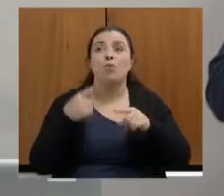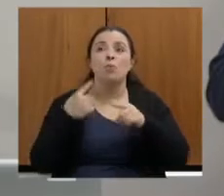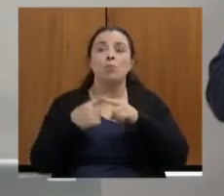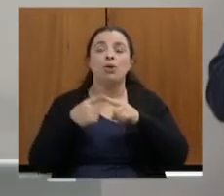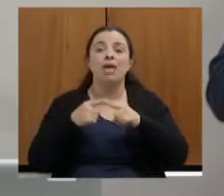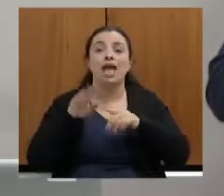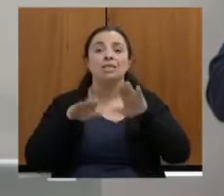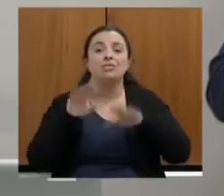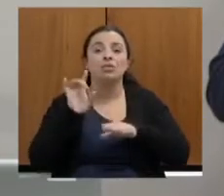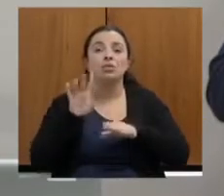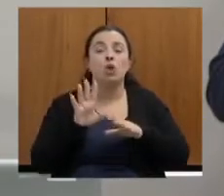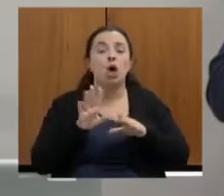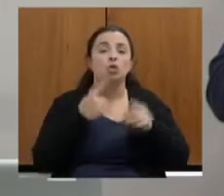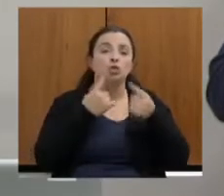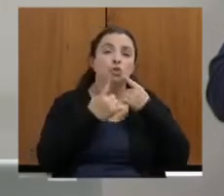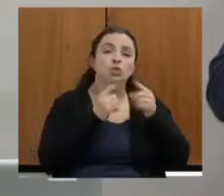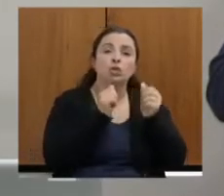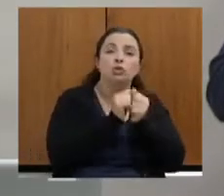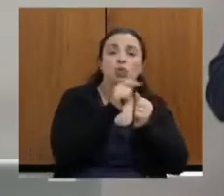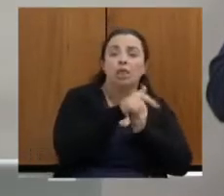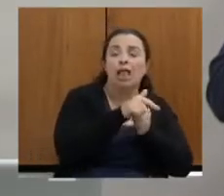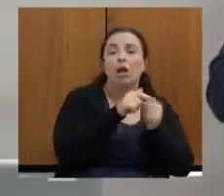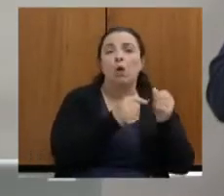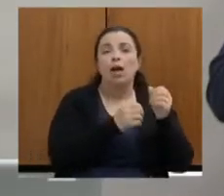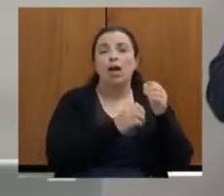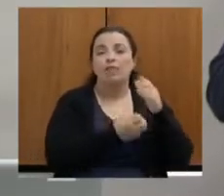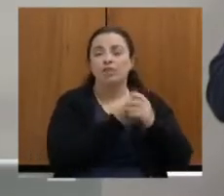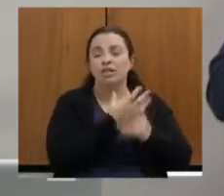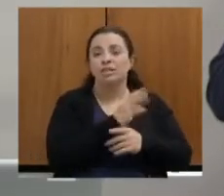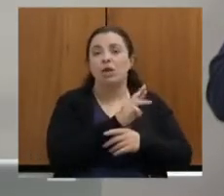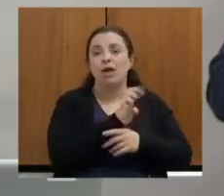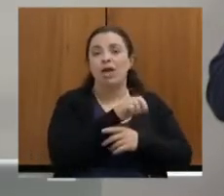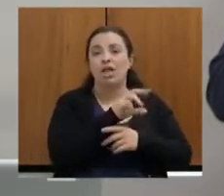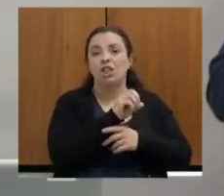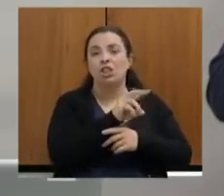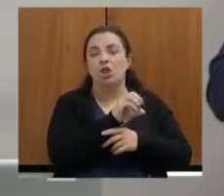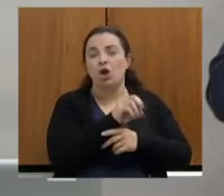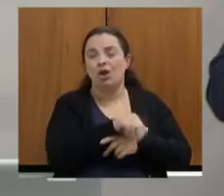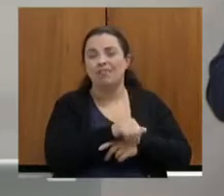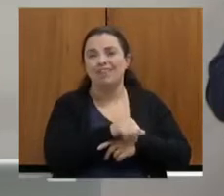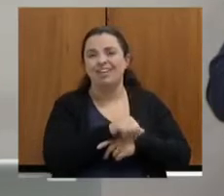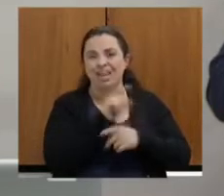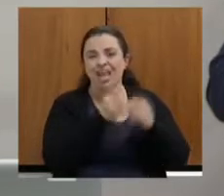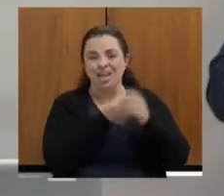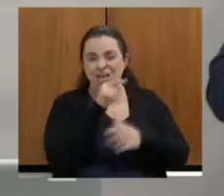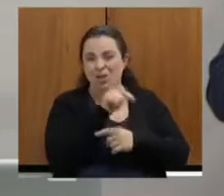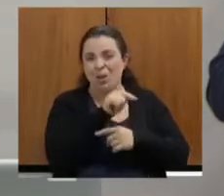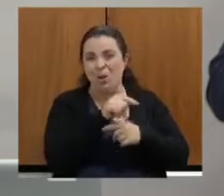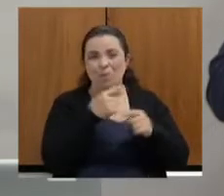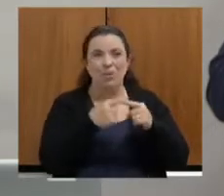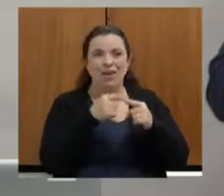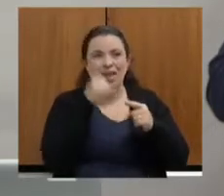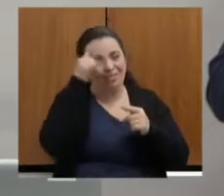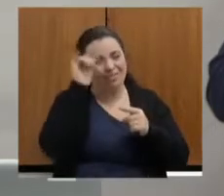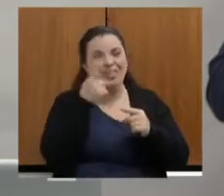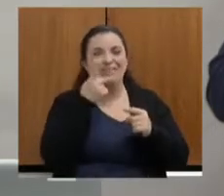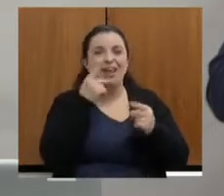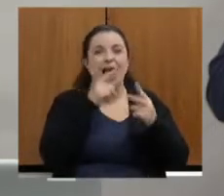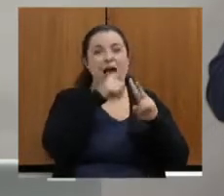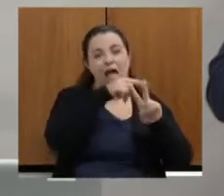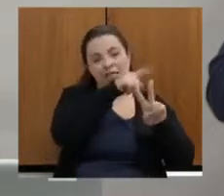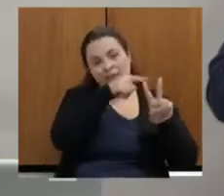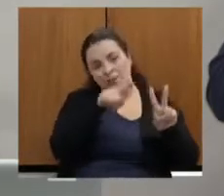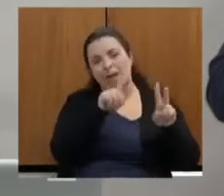com a renova né que criou a renova com a gente não falar nem vale nem Samarco nem bhp mas a gente